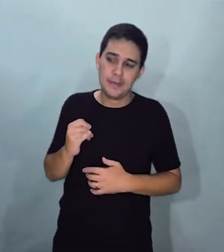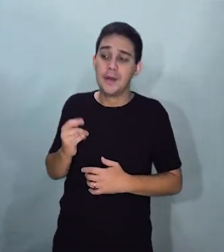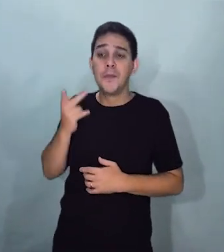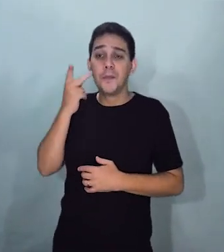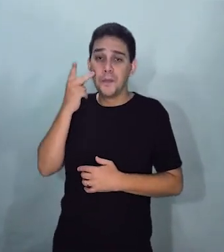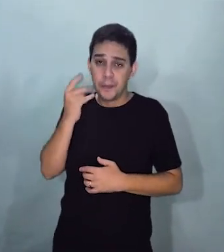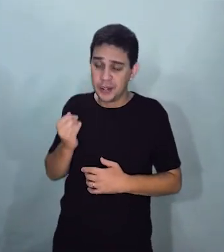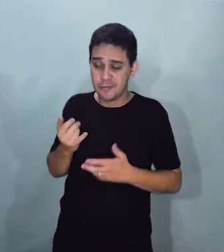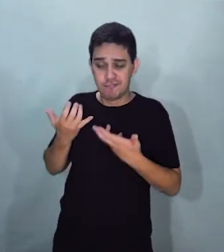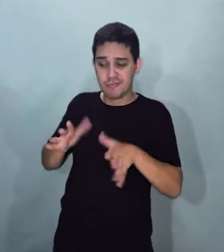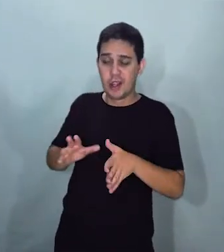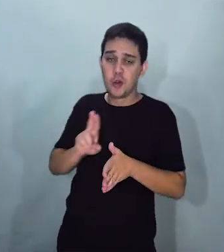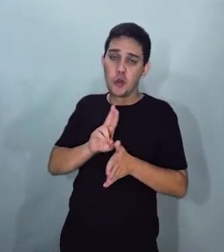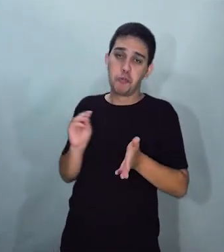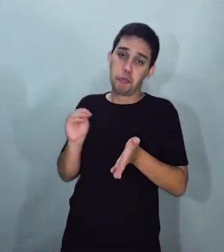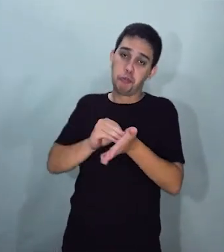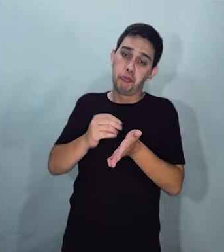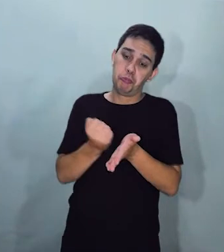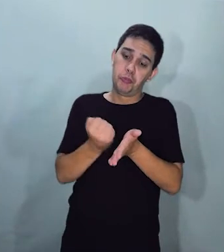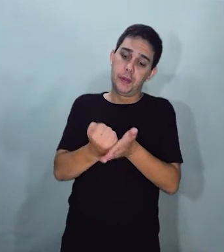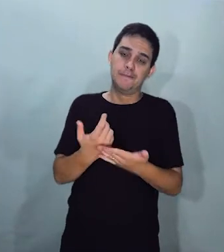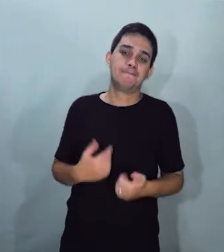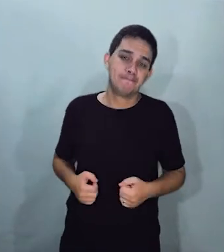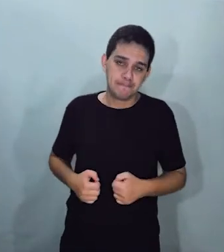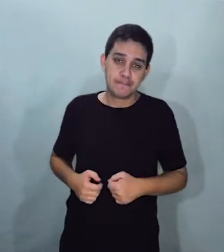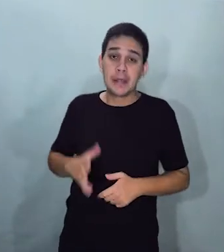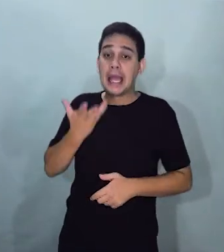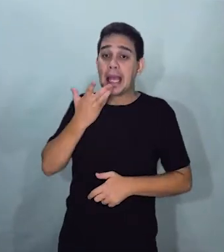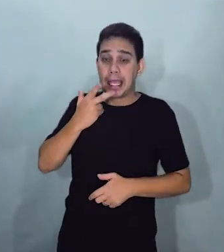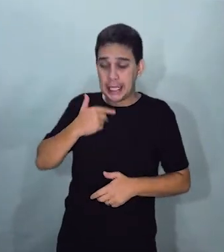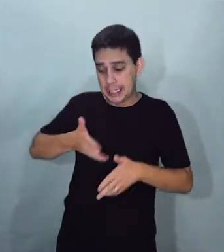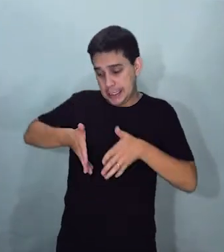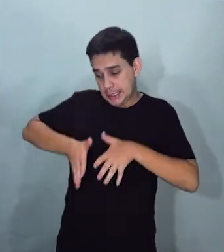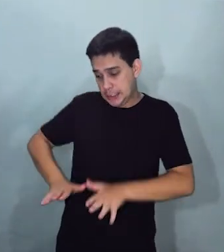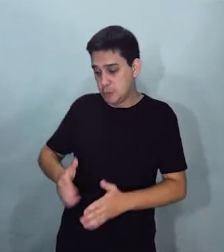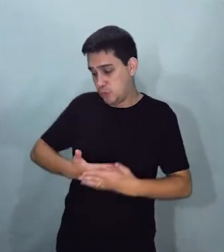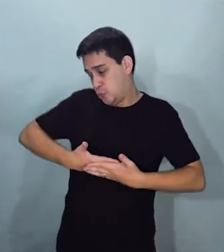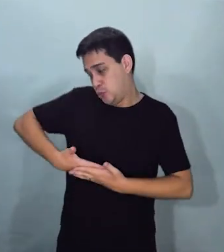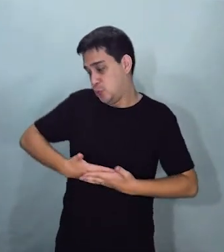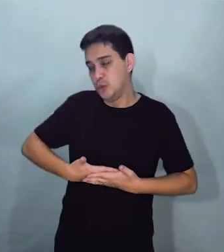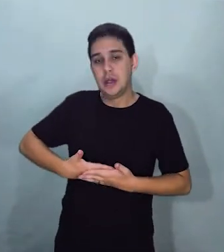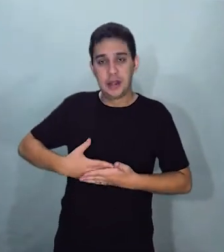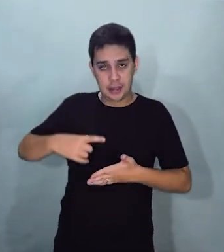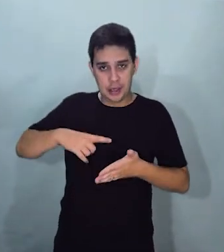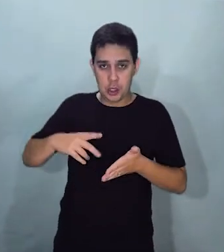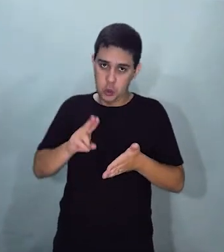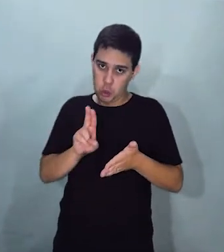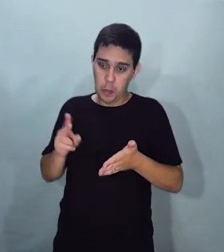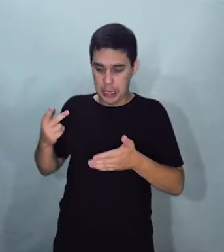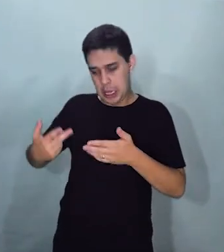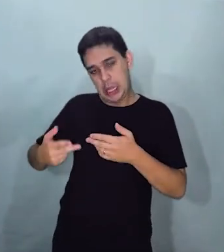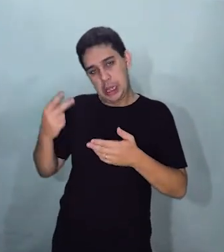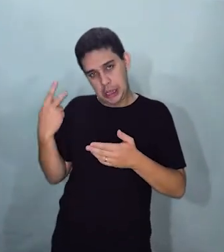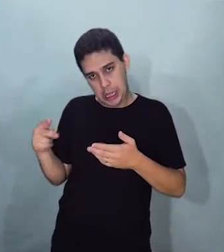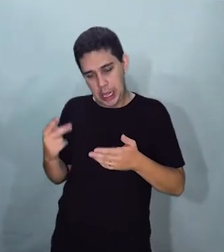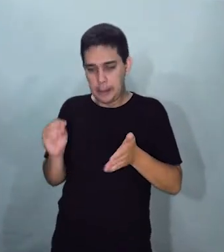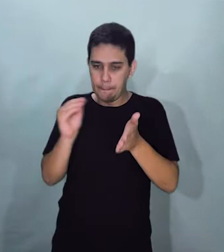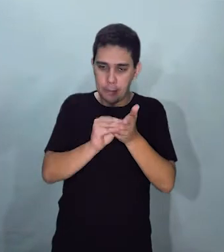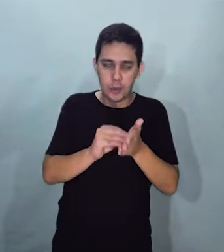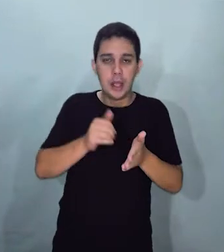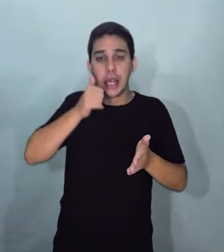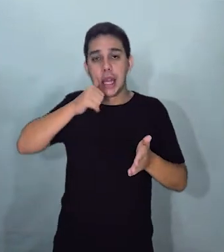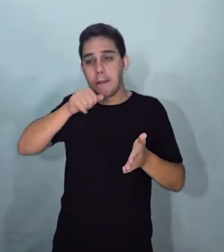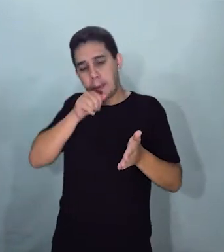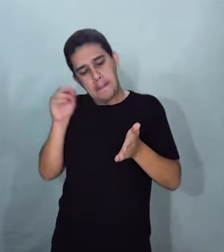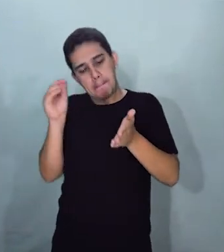tem direito a um registro completo, não só o nome da criança e o nome da mãe, mas também o nome do pai.